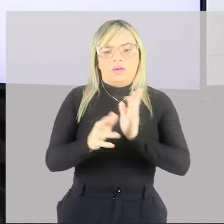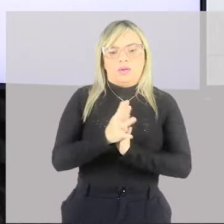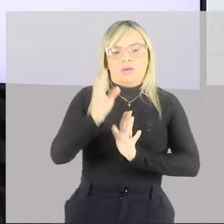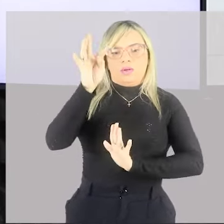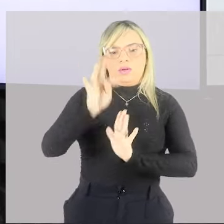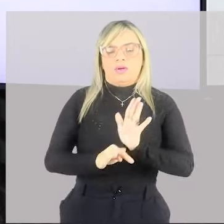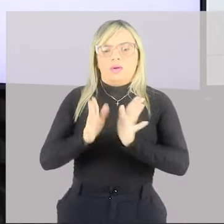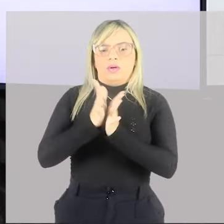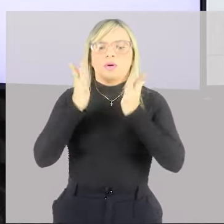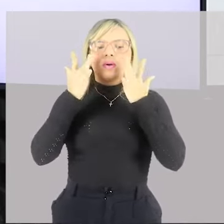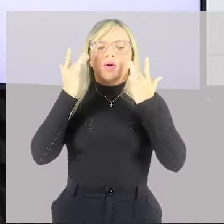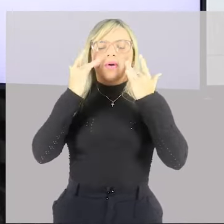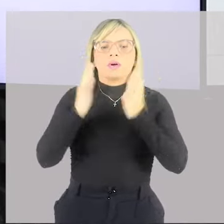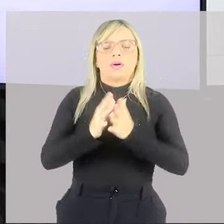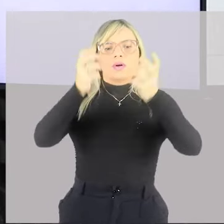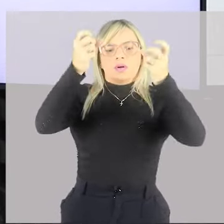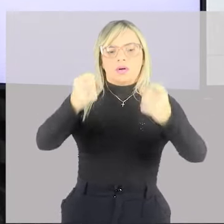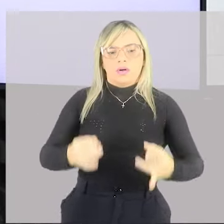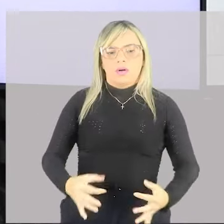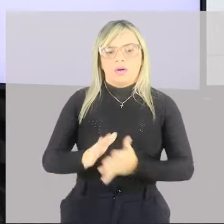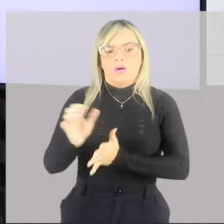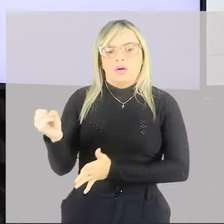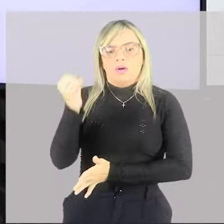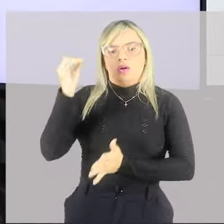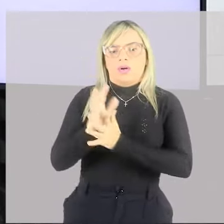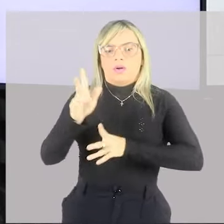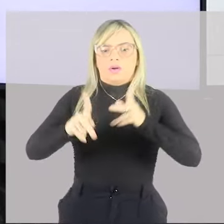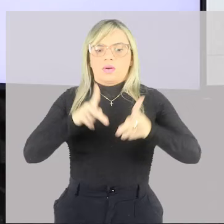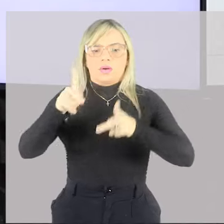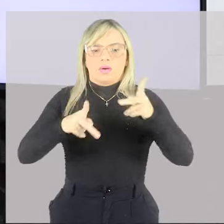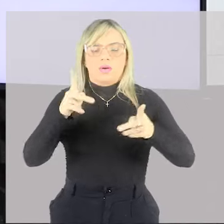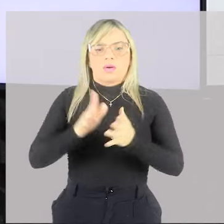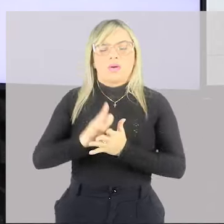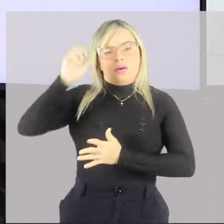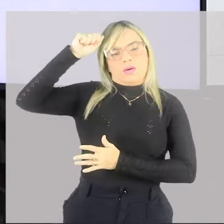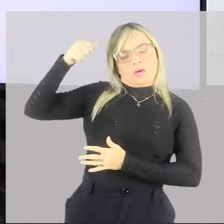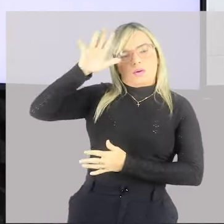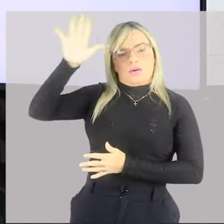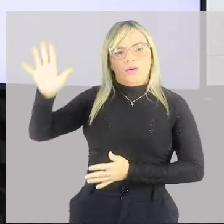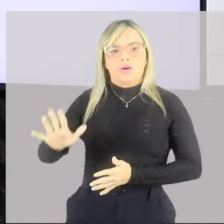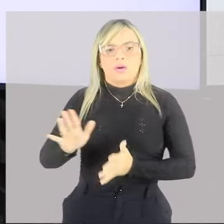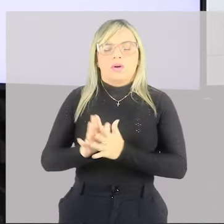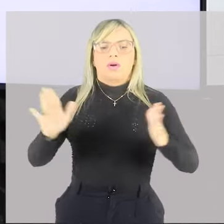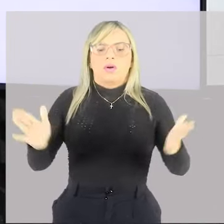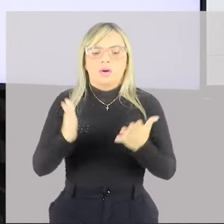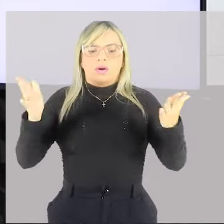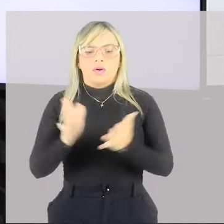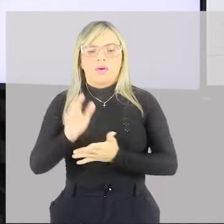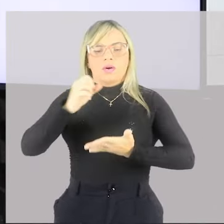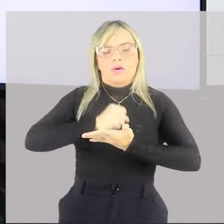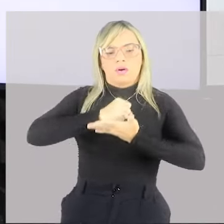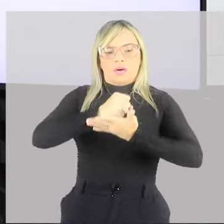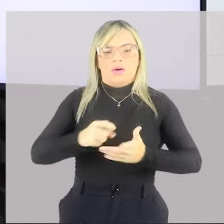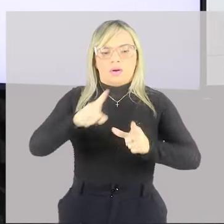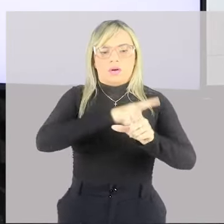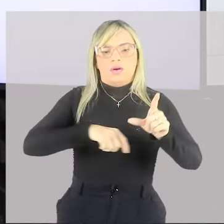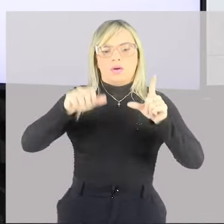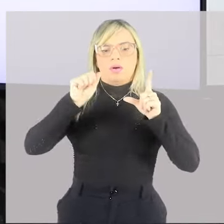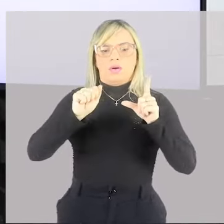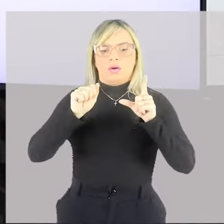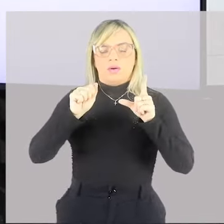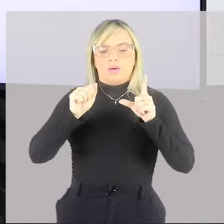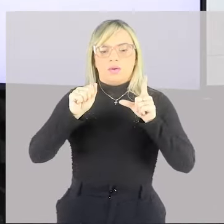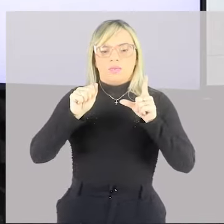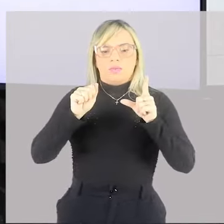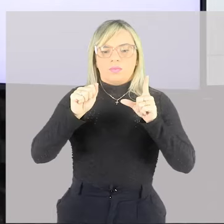a arte mencionada é importante para Esses povos os sãs africanos que a cultivam por colaborar para um letra a